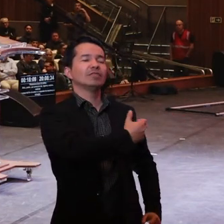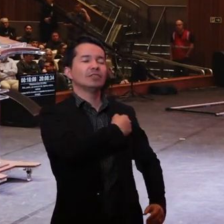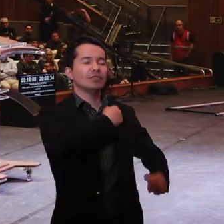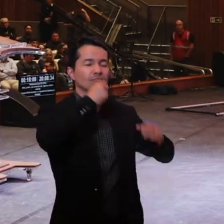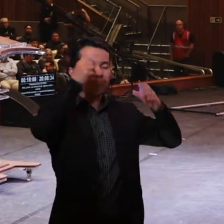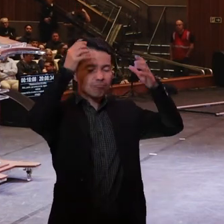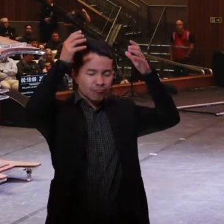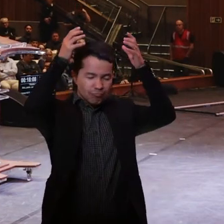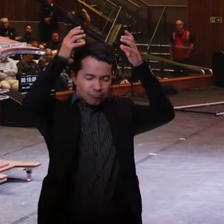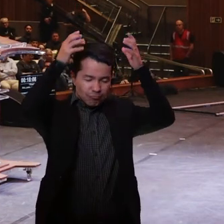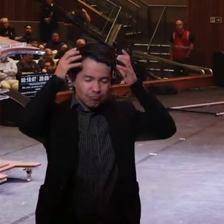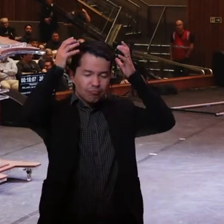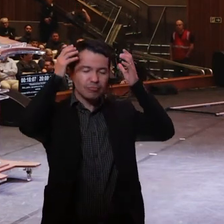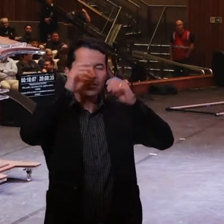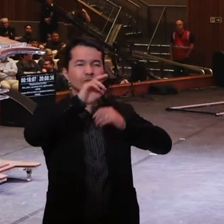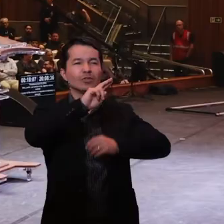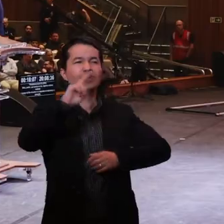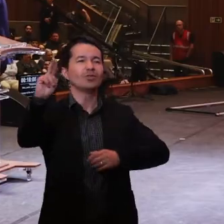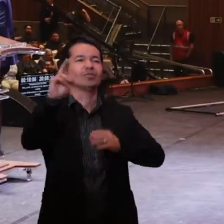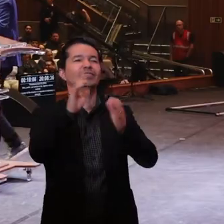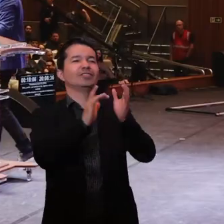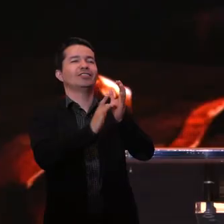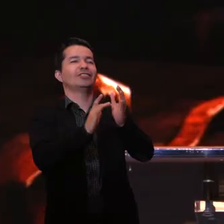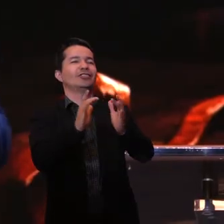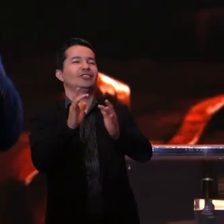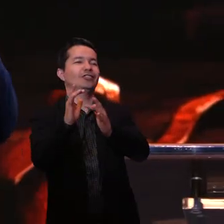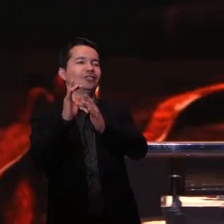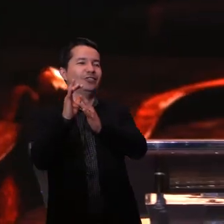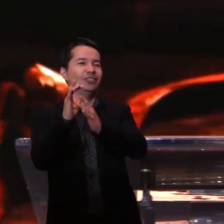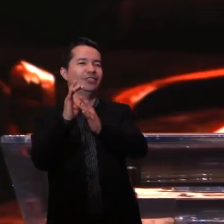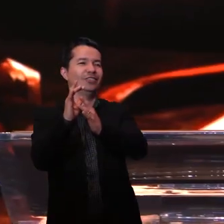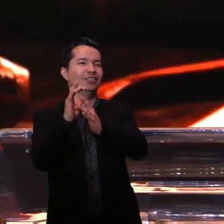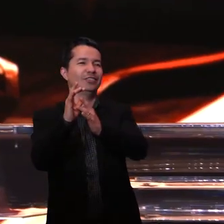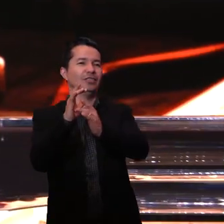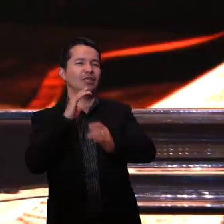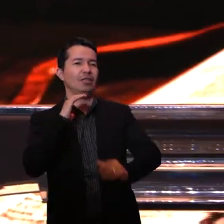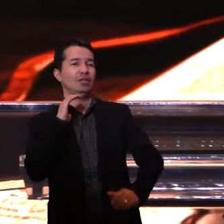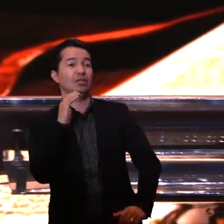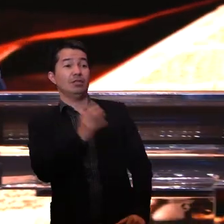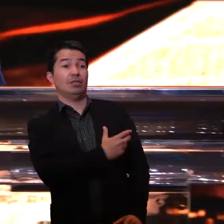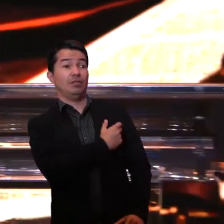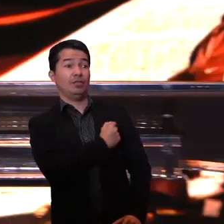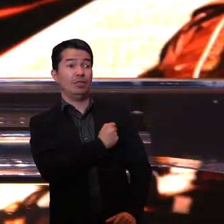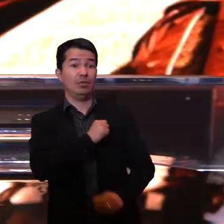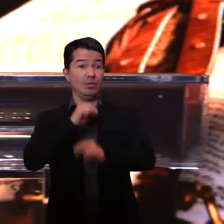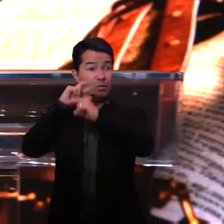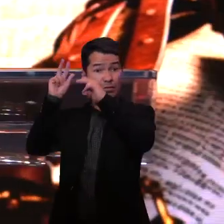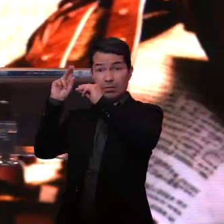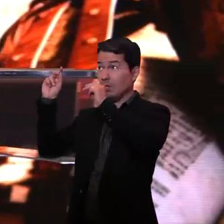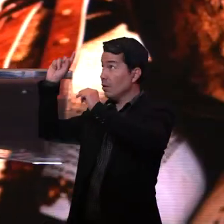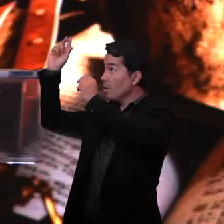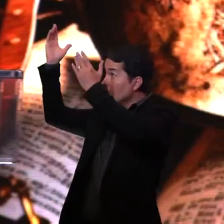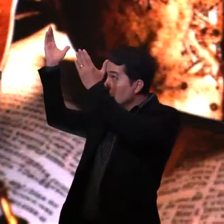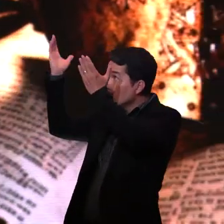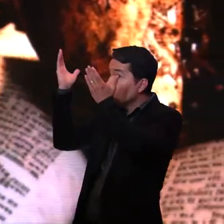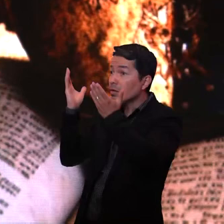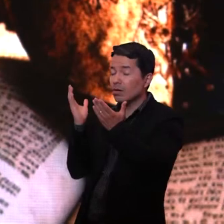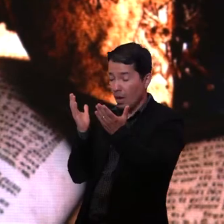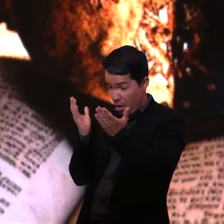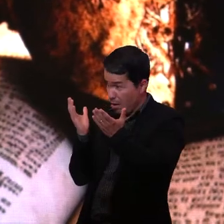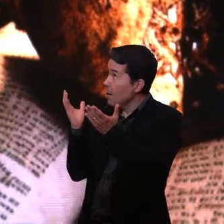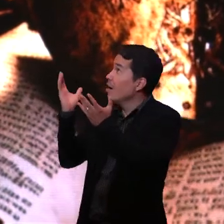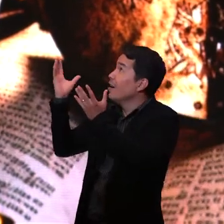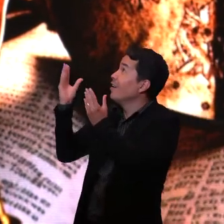Jesus. A salvação é recebida. Segunda lição que eu aprendo